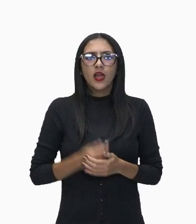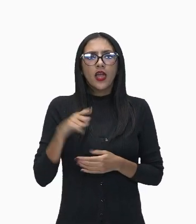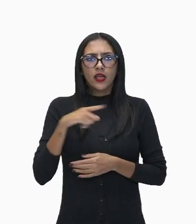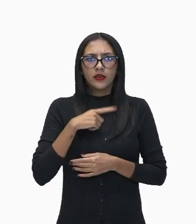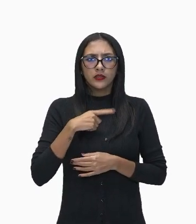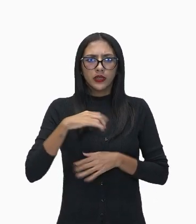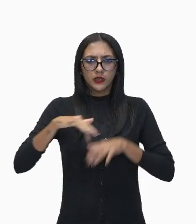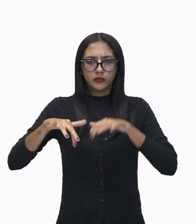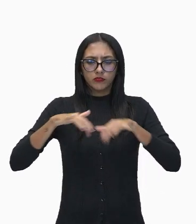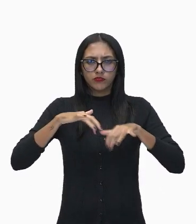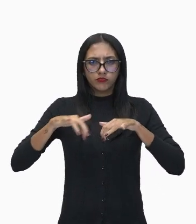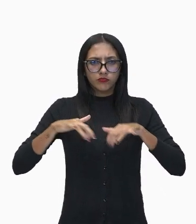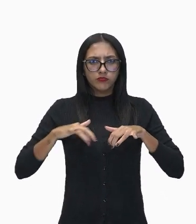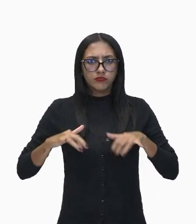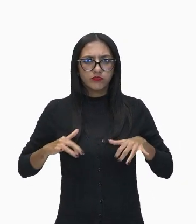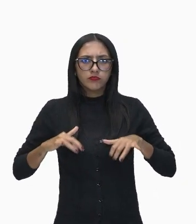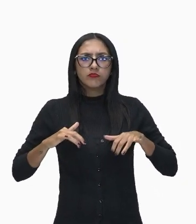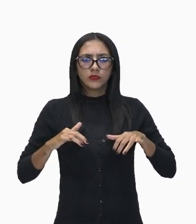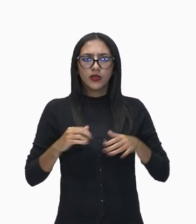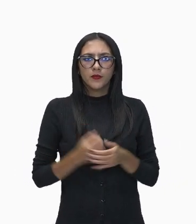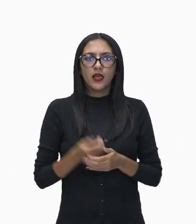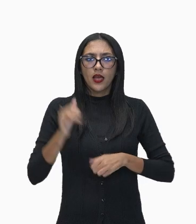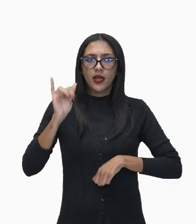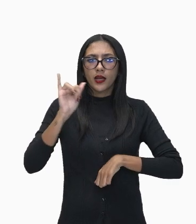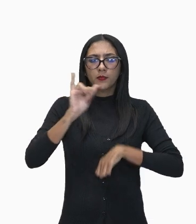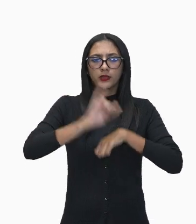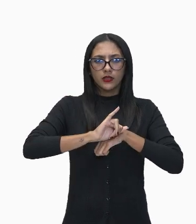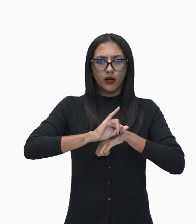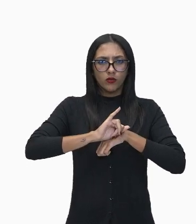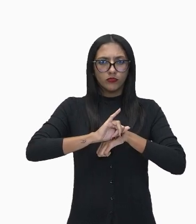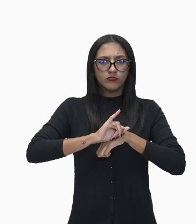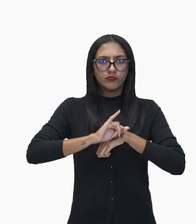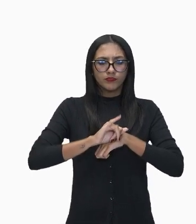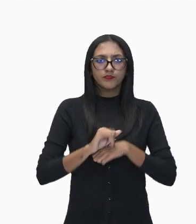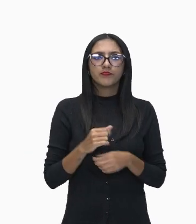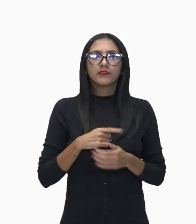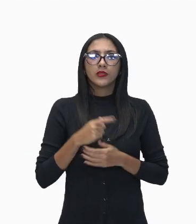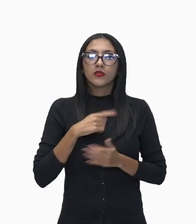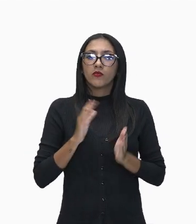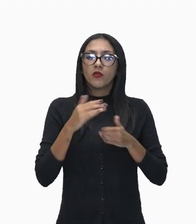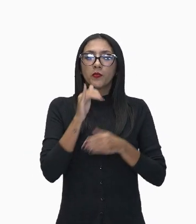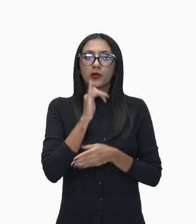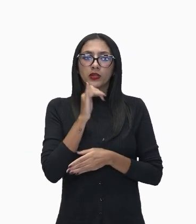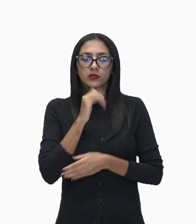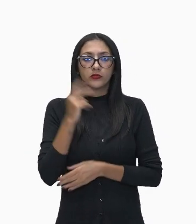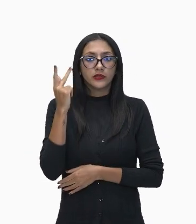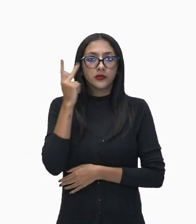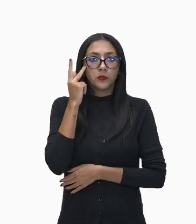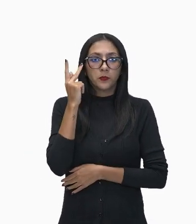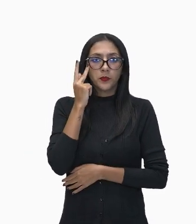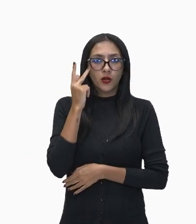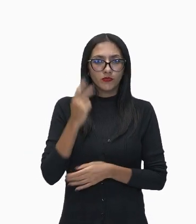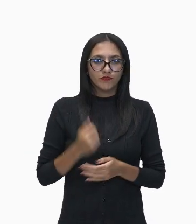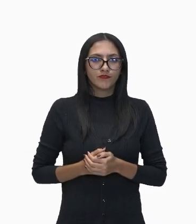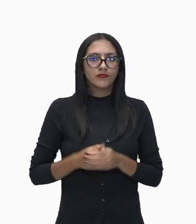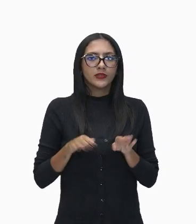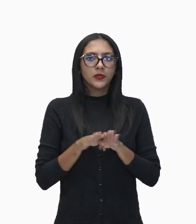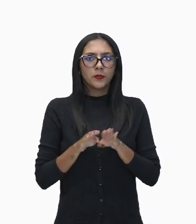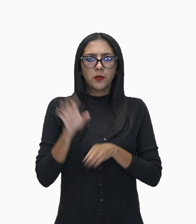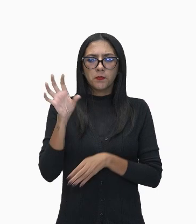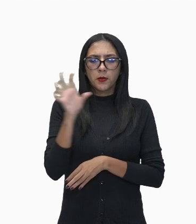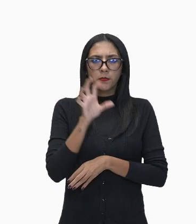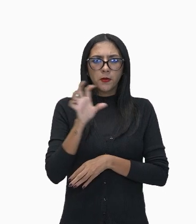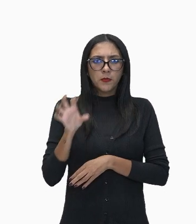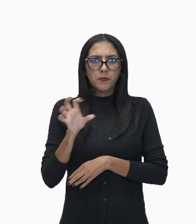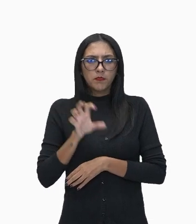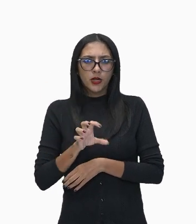em grande metrópole nacional, que aqui no Brasil nós temos São Paulo como exemplo, e em metrópoles nacionais, que nós temos